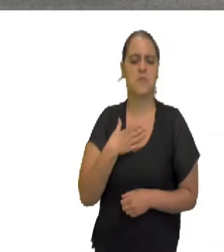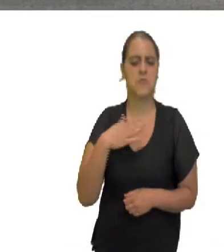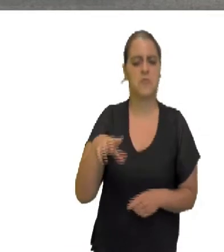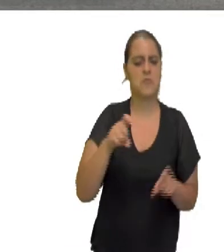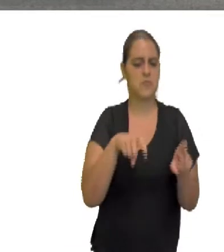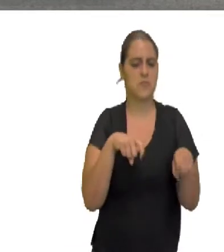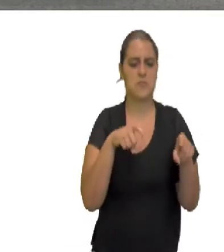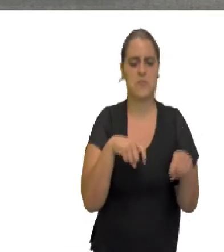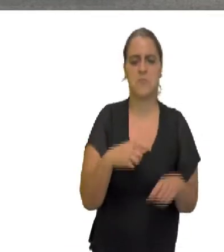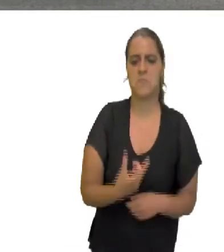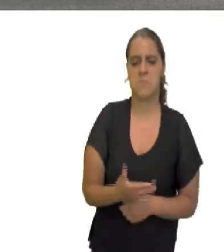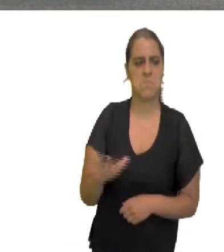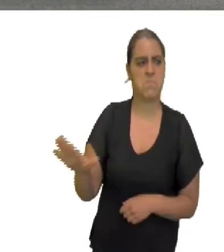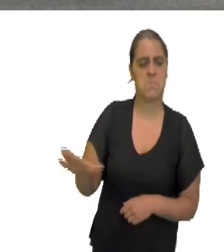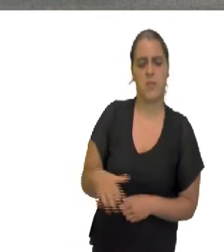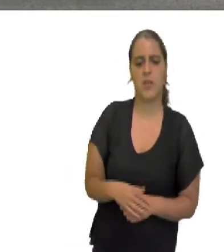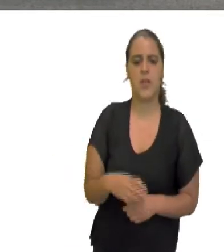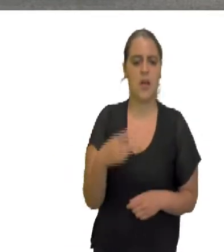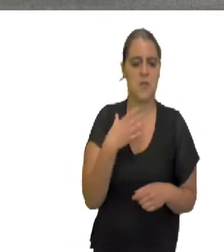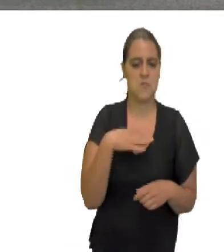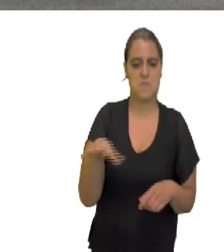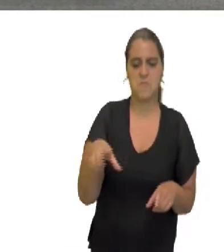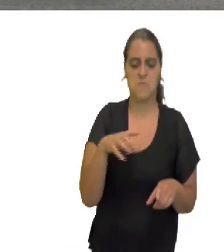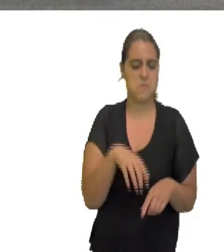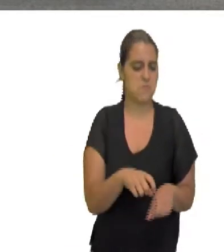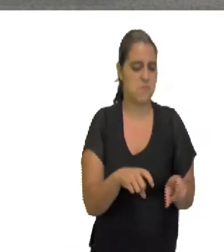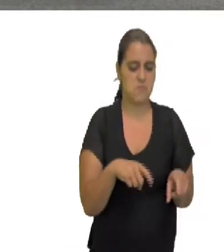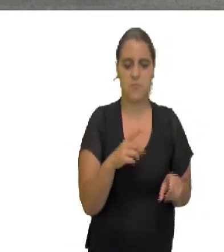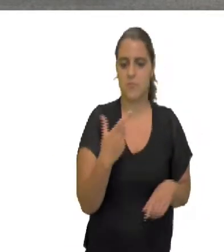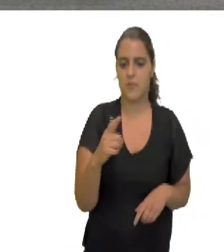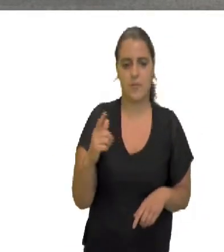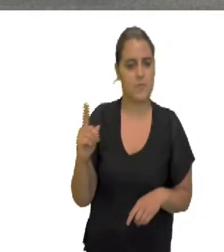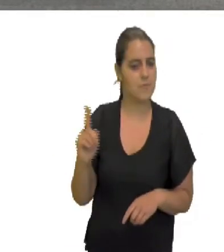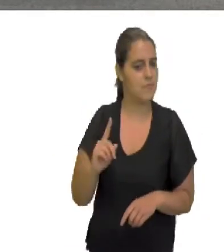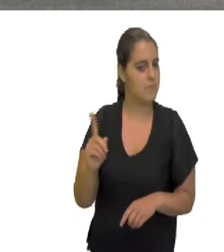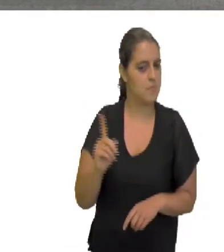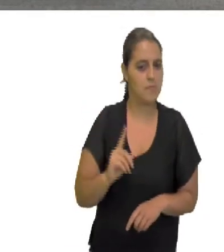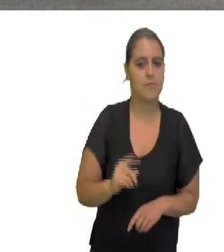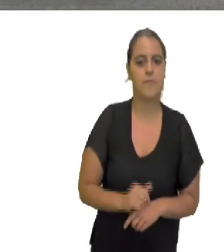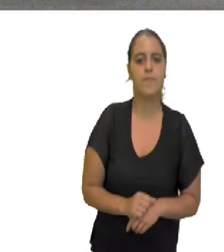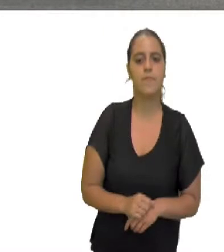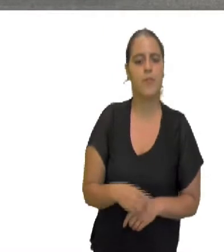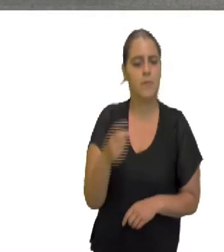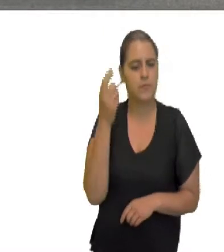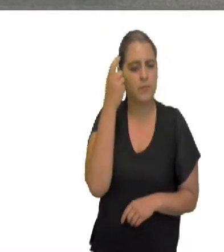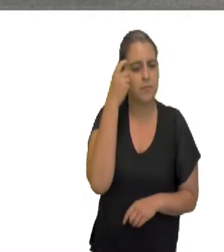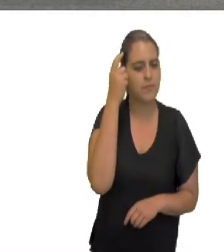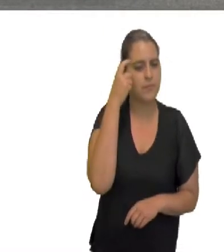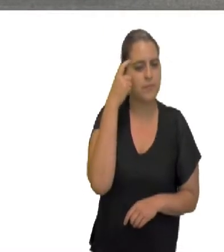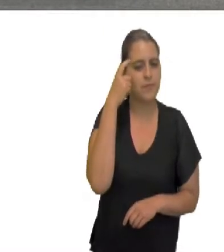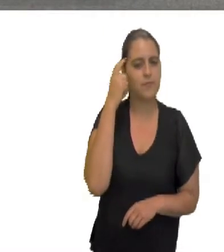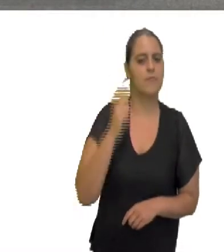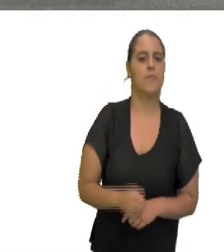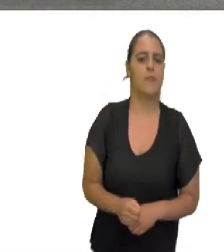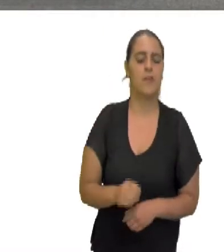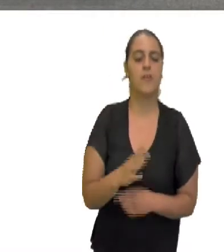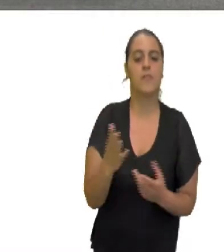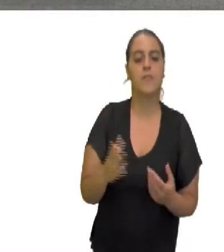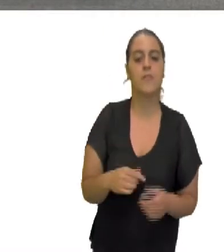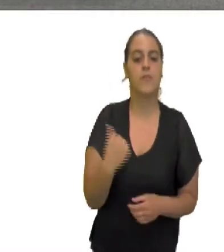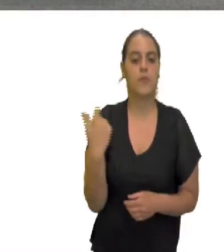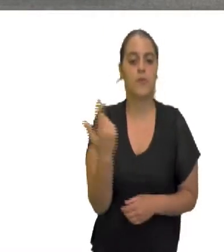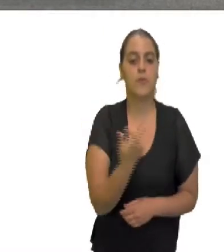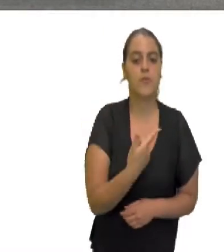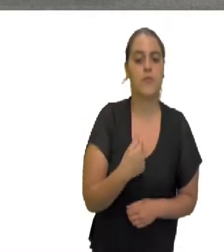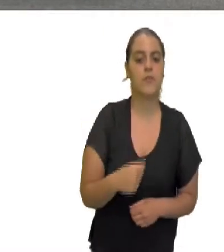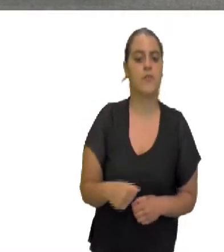de roça, eu não gosto do campo. Não é assim, a gente tem que ter um pensamento de que